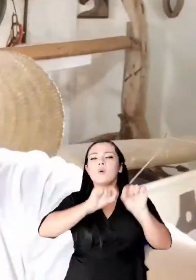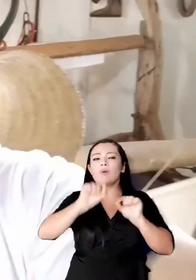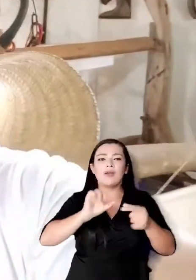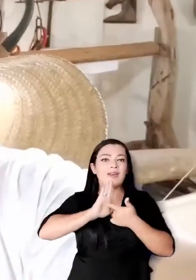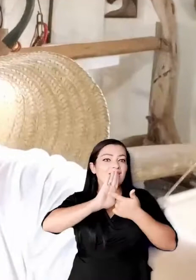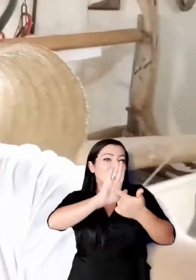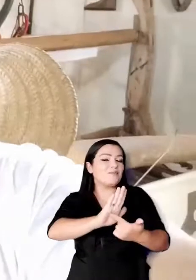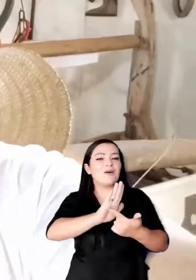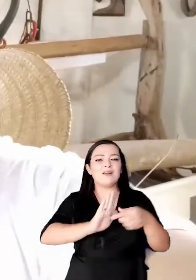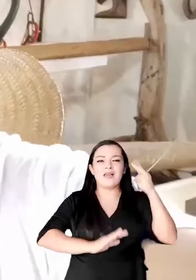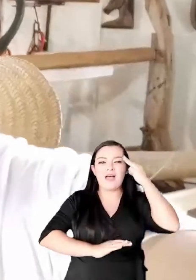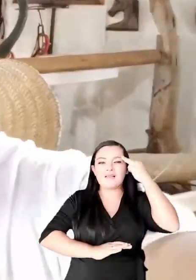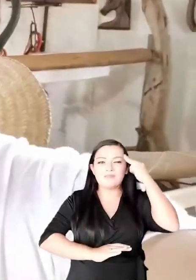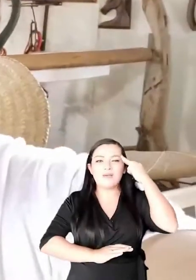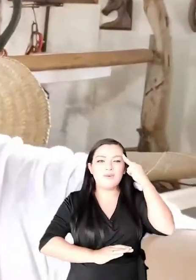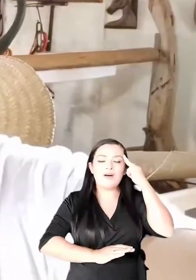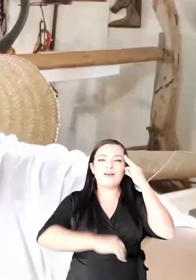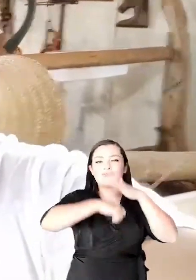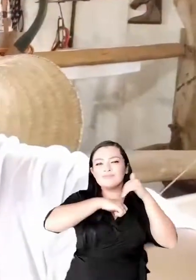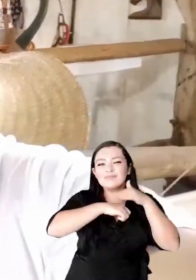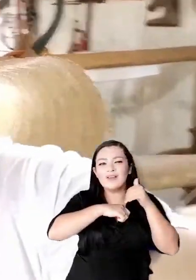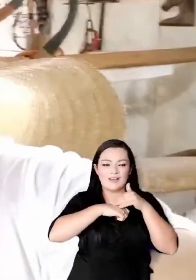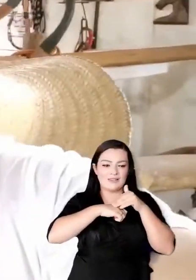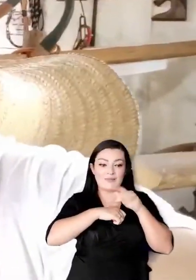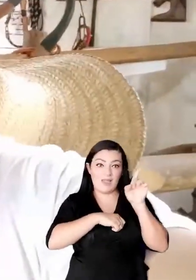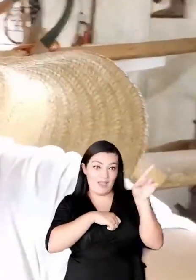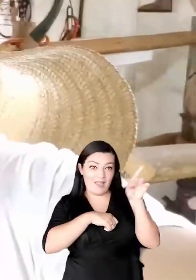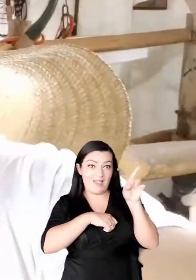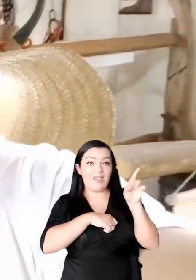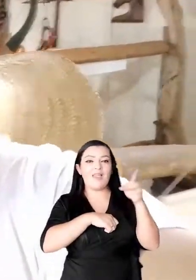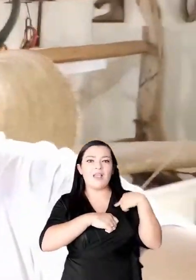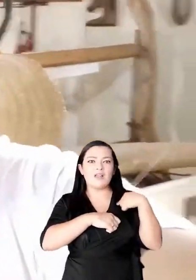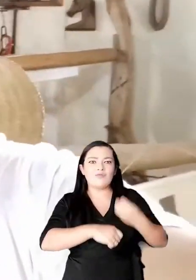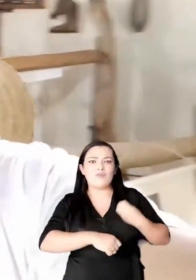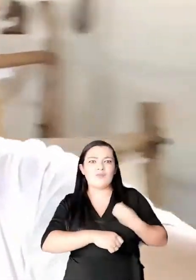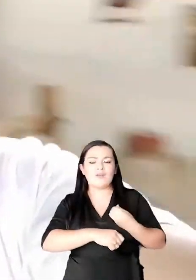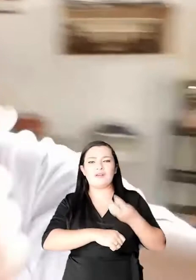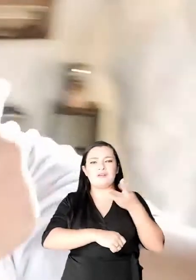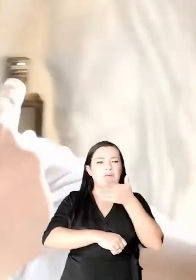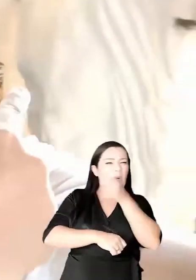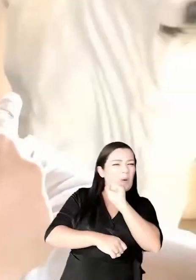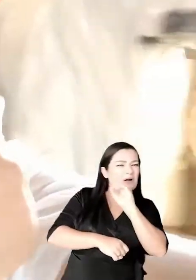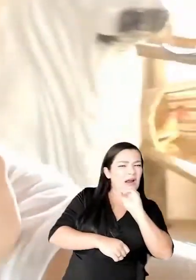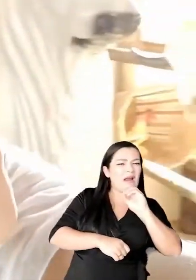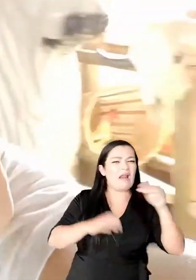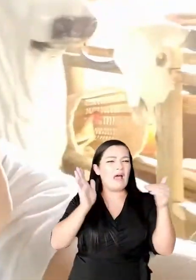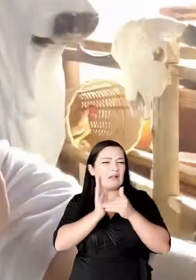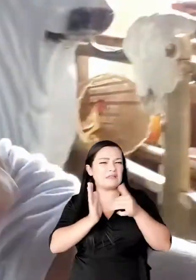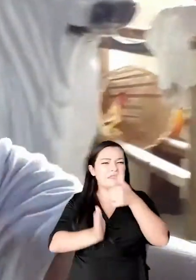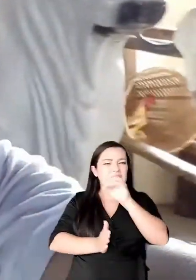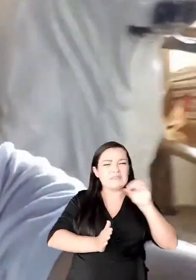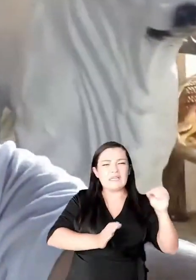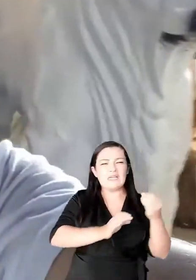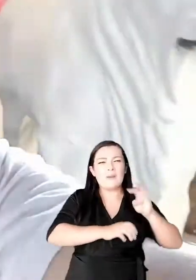memórias afetivas da nossa região. Aquele carinha ali viveu aqui de 80 a 60 milhões de anos atrás. Já esse aqui é a primeira